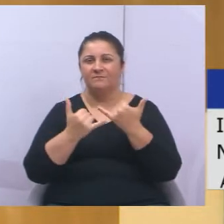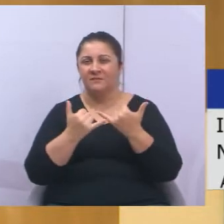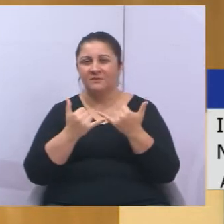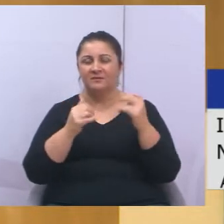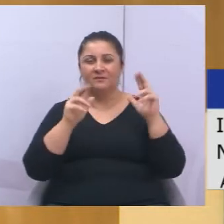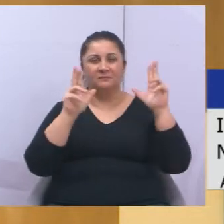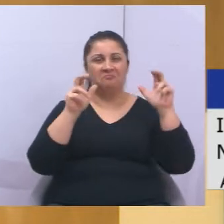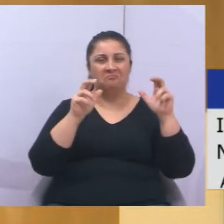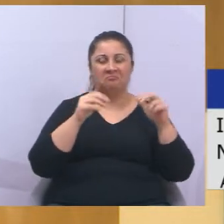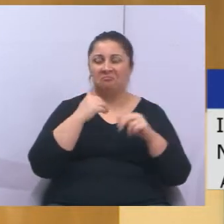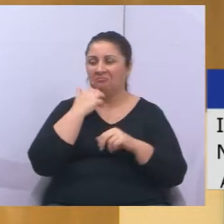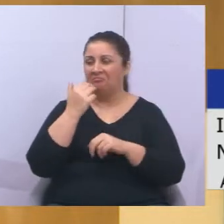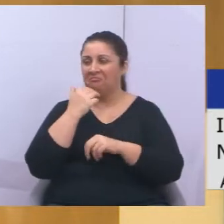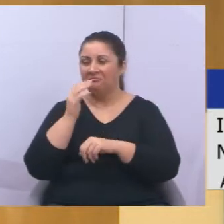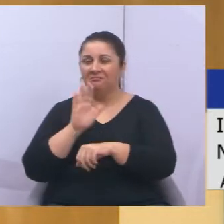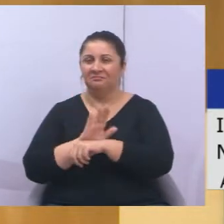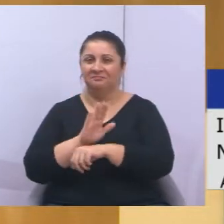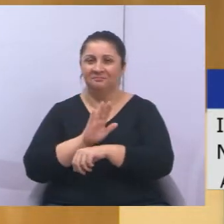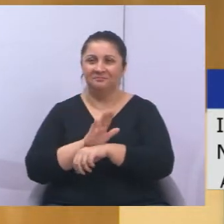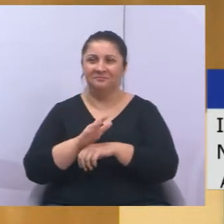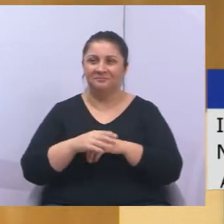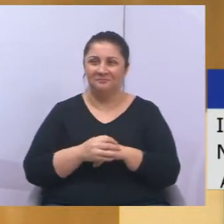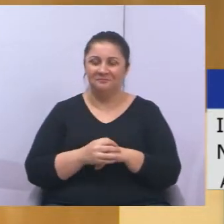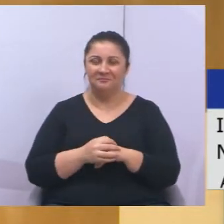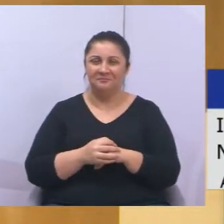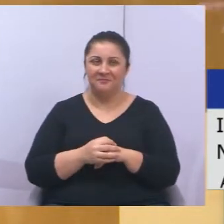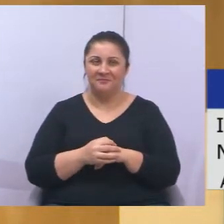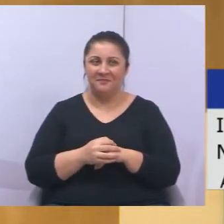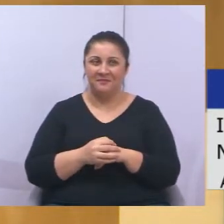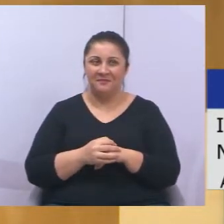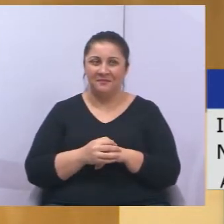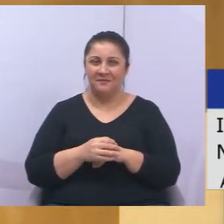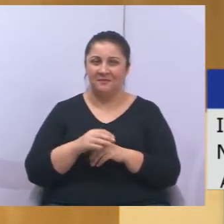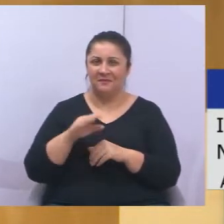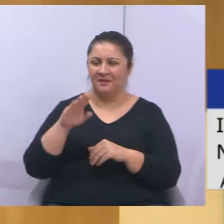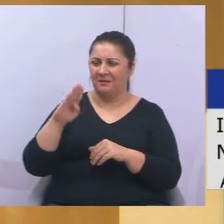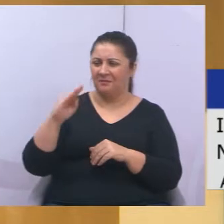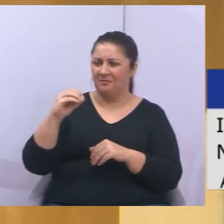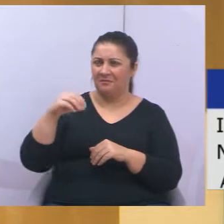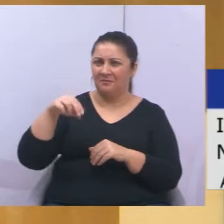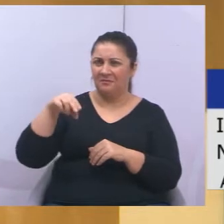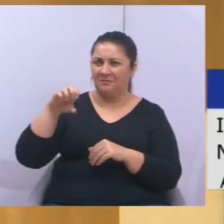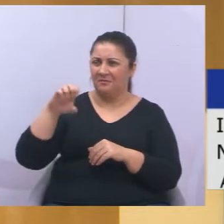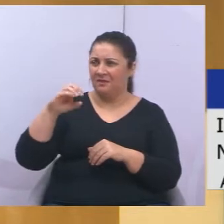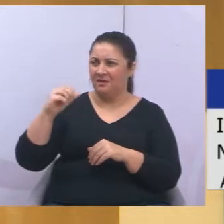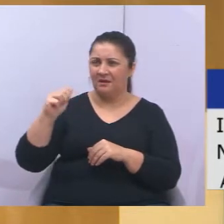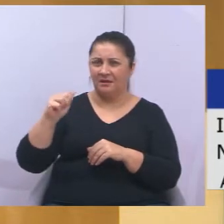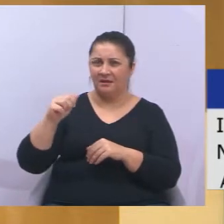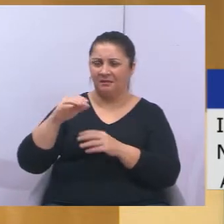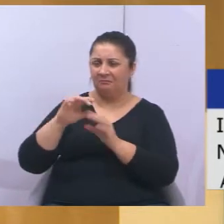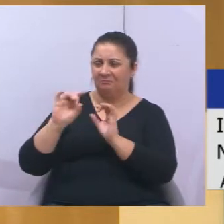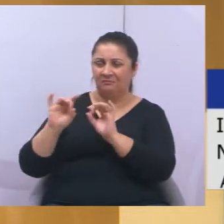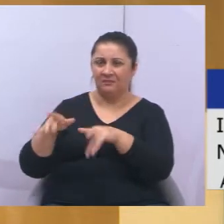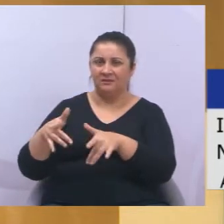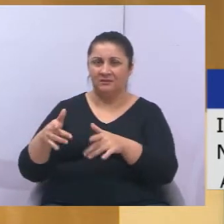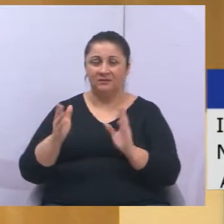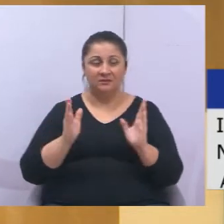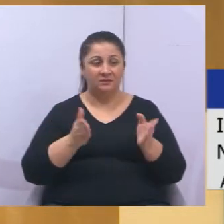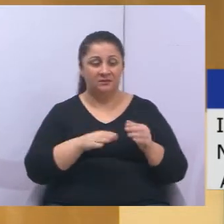as ajudam. A boneca ficou de lado, dando lugar a uma